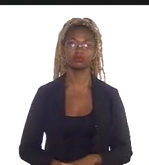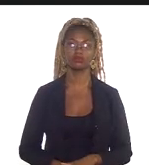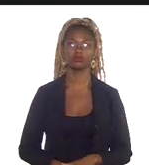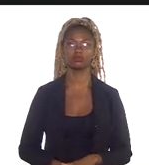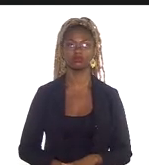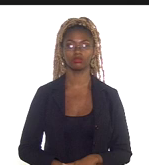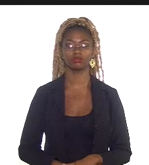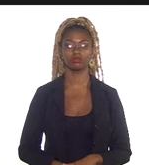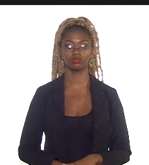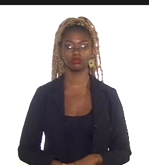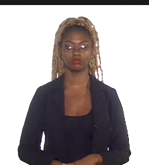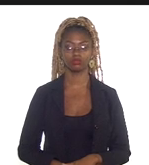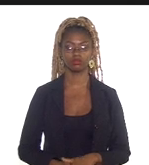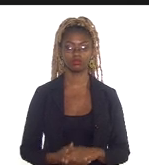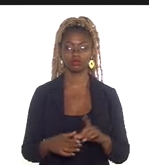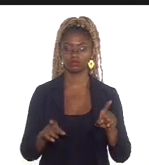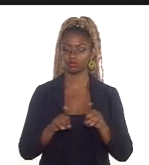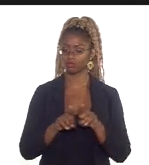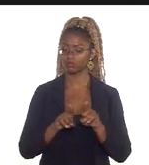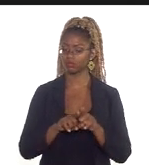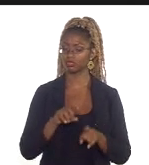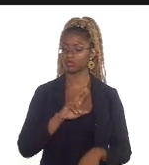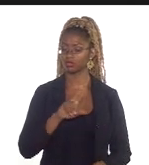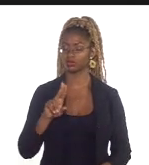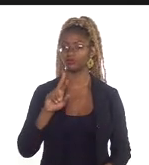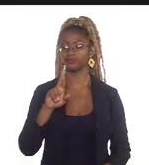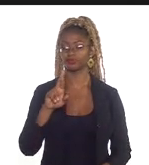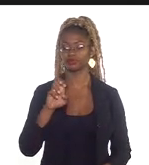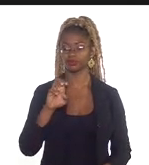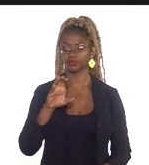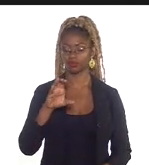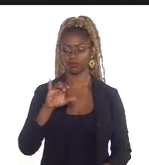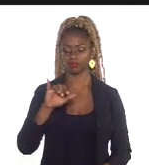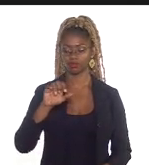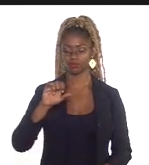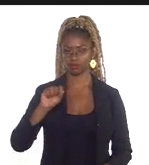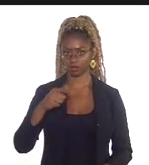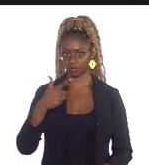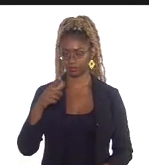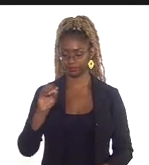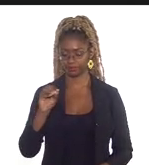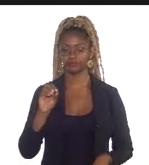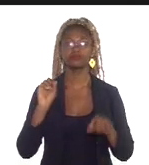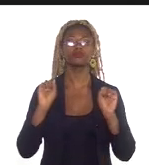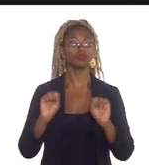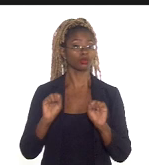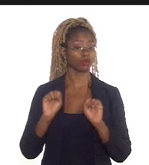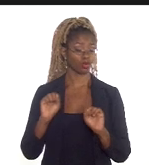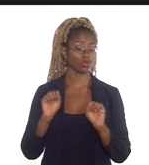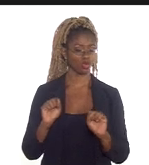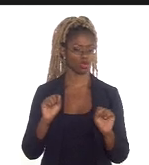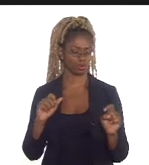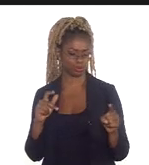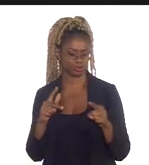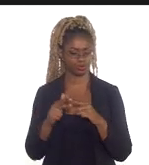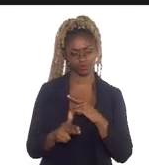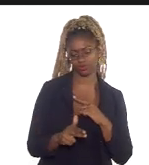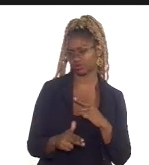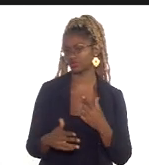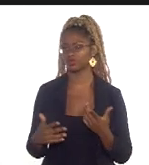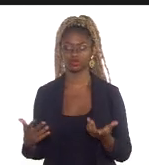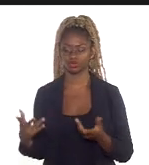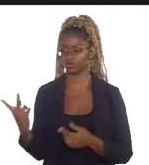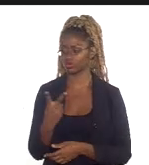Em relação à rescisão, o acordo pode ser rescindido, né? Seja por mútuo consentimento, por